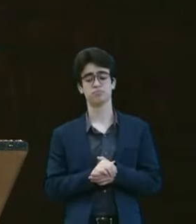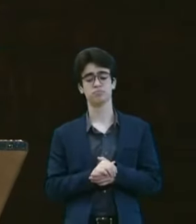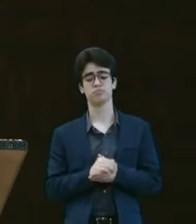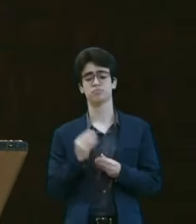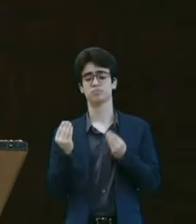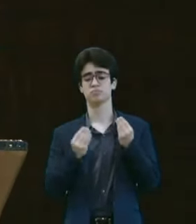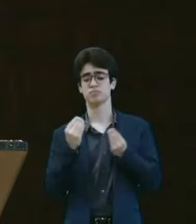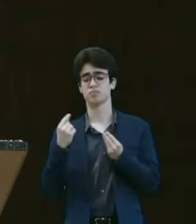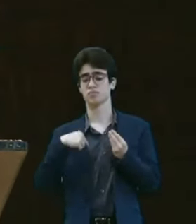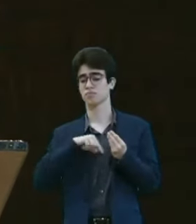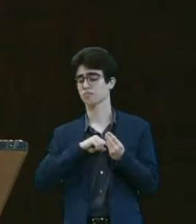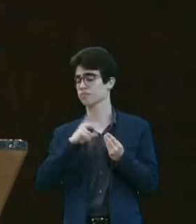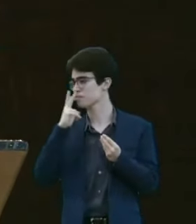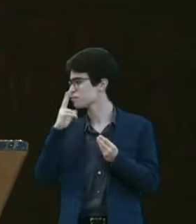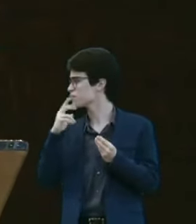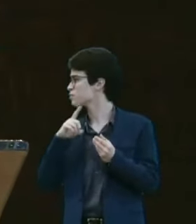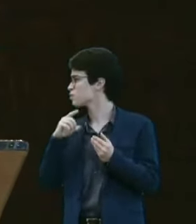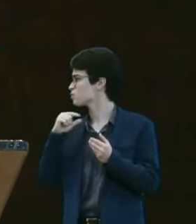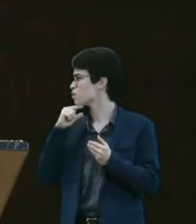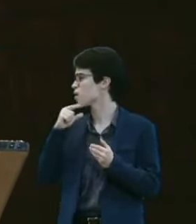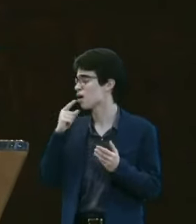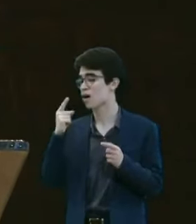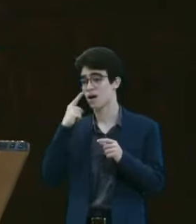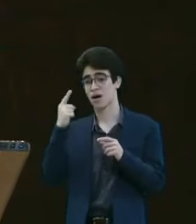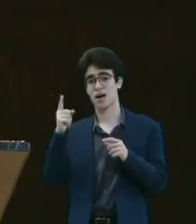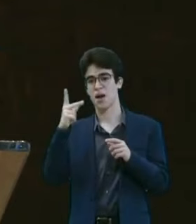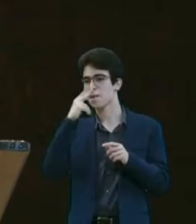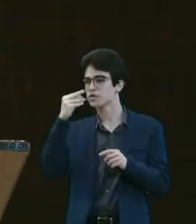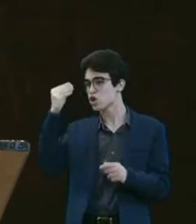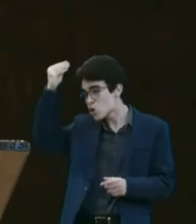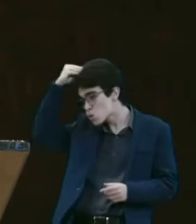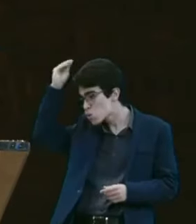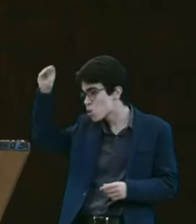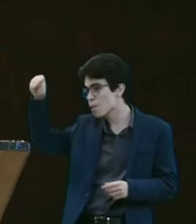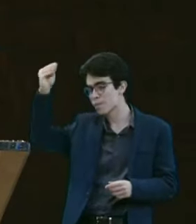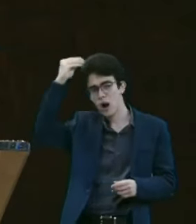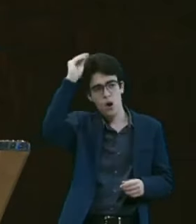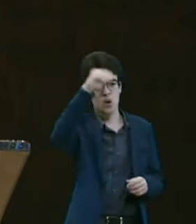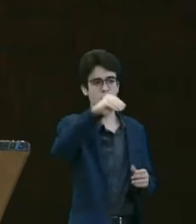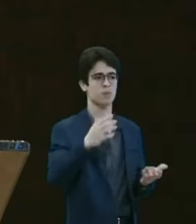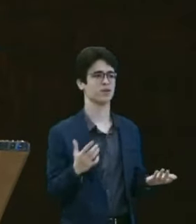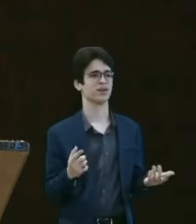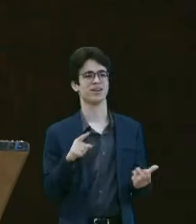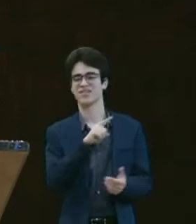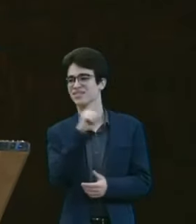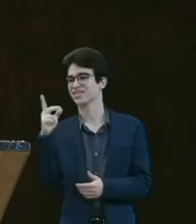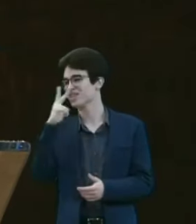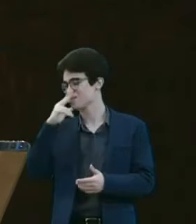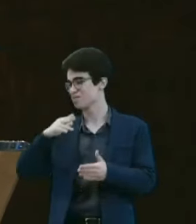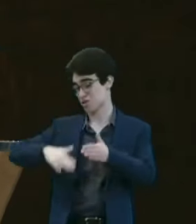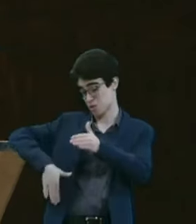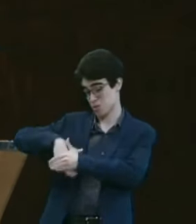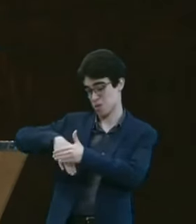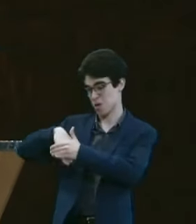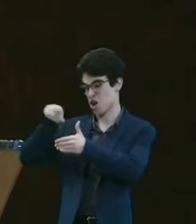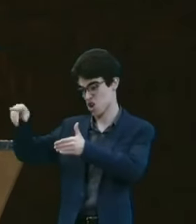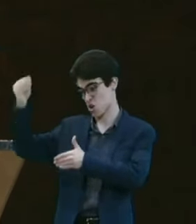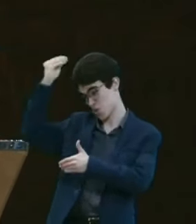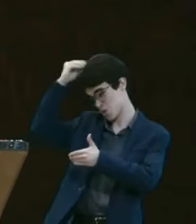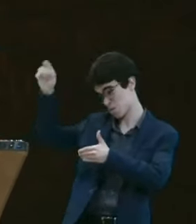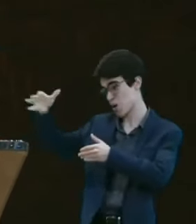com a reprovação é achar um vilão, um culpado. Quem aqui já não perdeu o jogo e pôs a culpa no